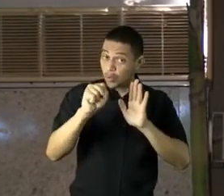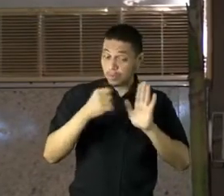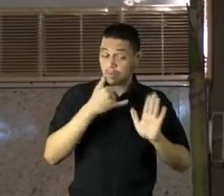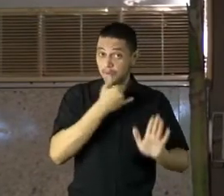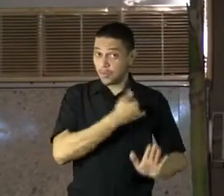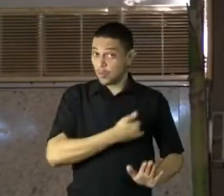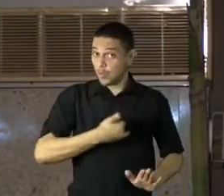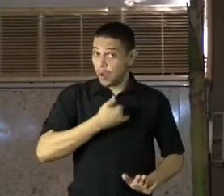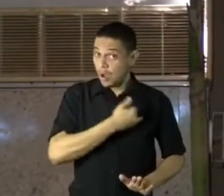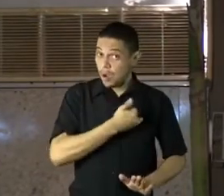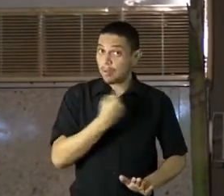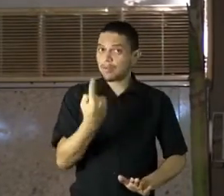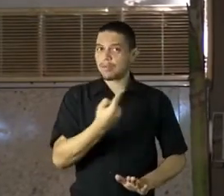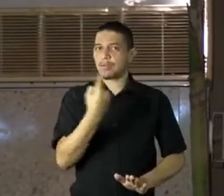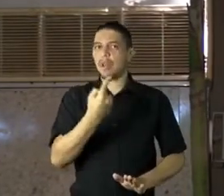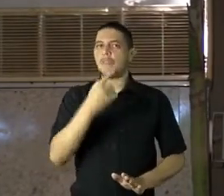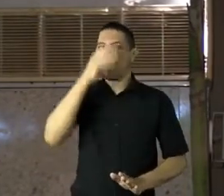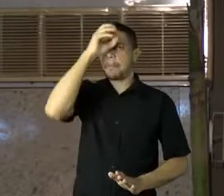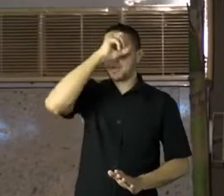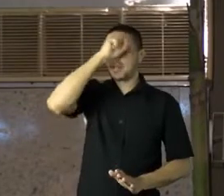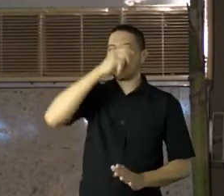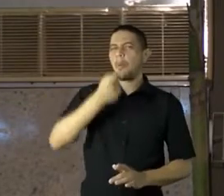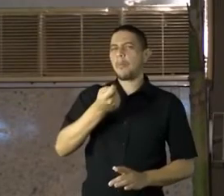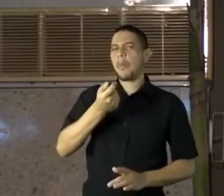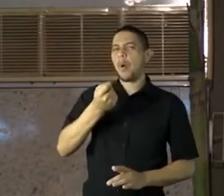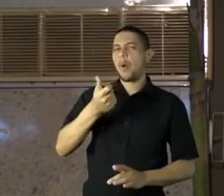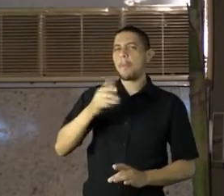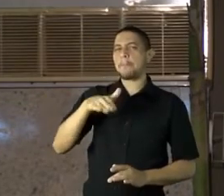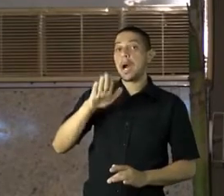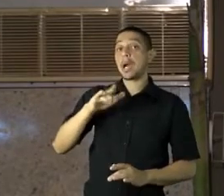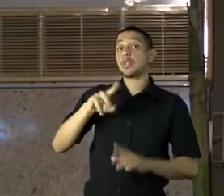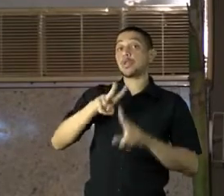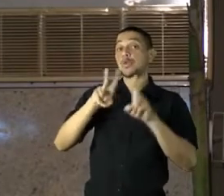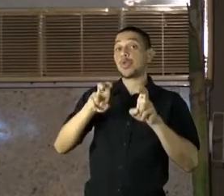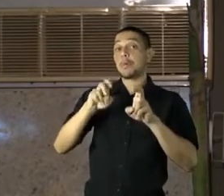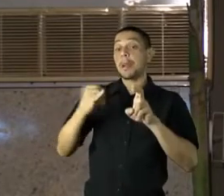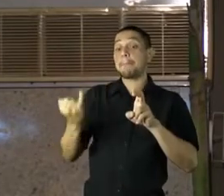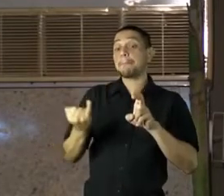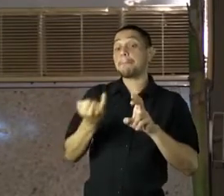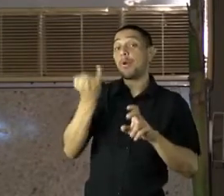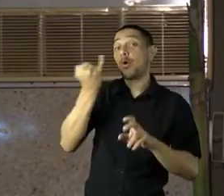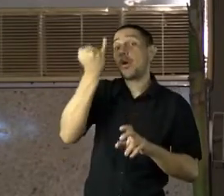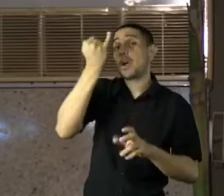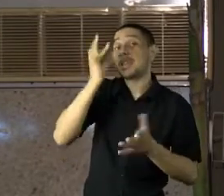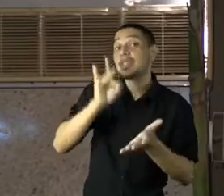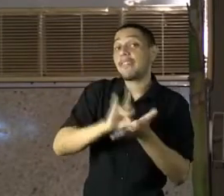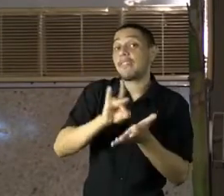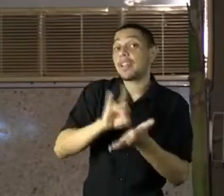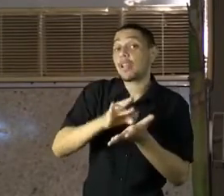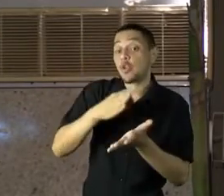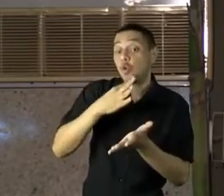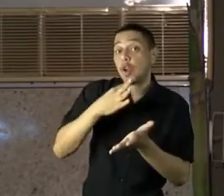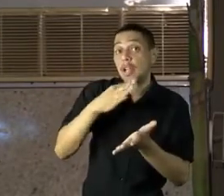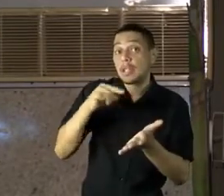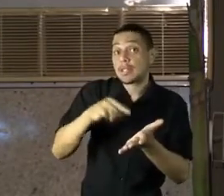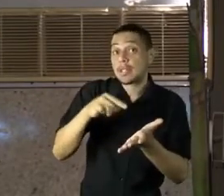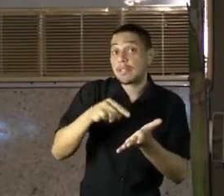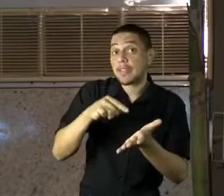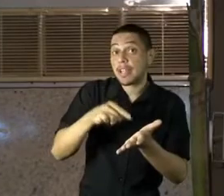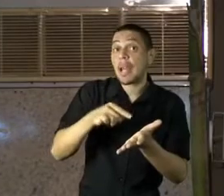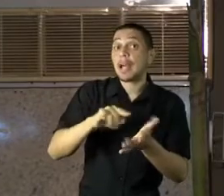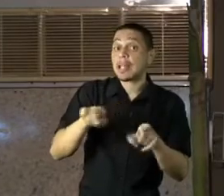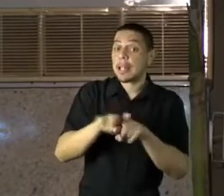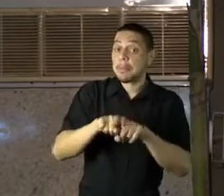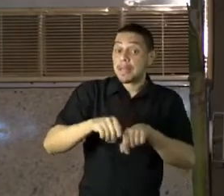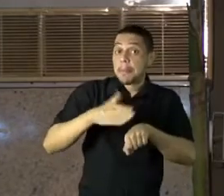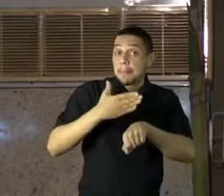aprender um pouquinho mais sobre a importância da verdade de conhecermos a verdade e